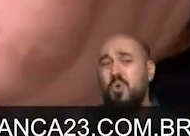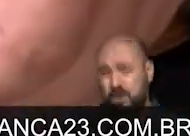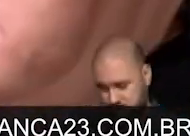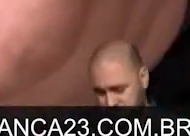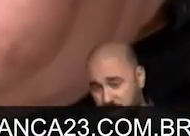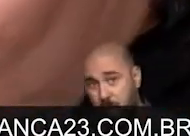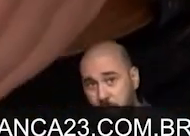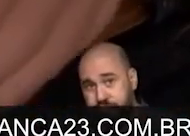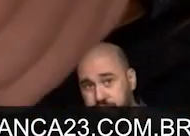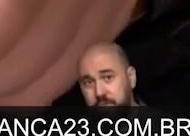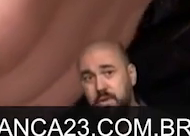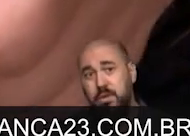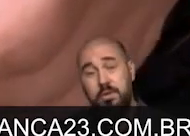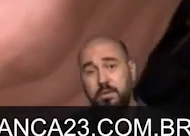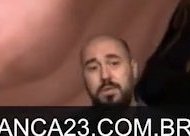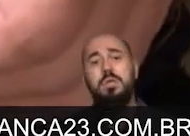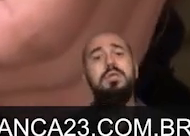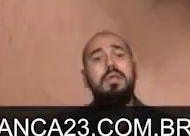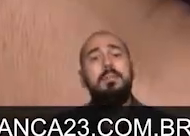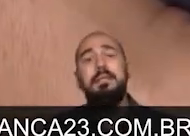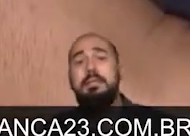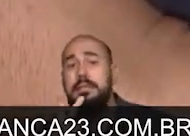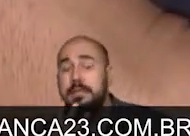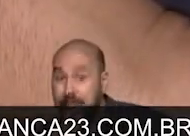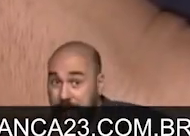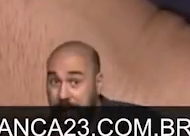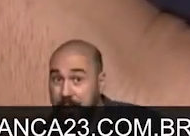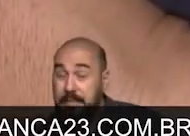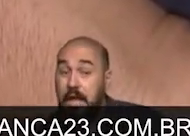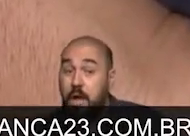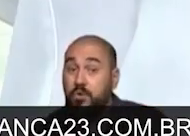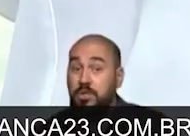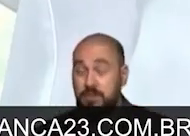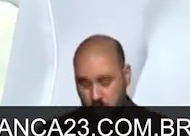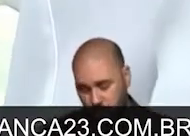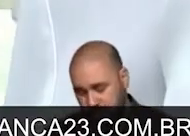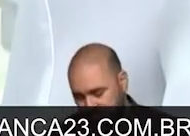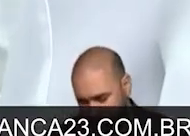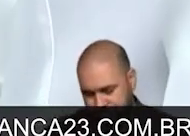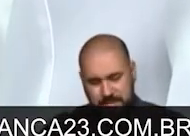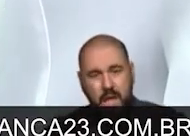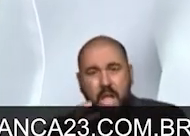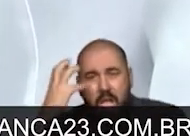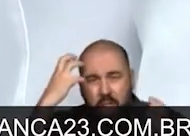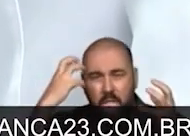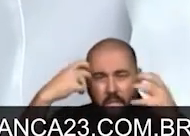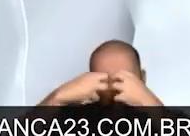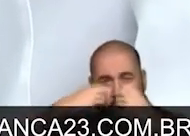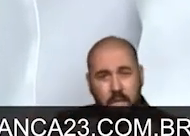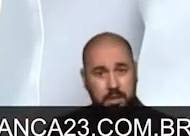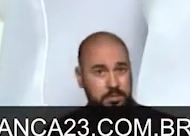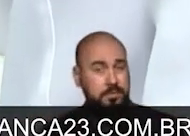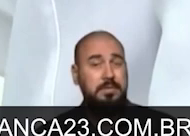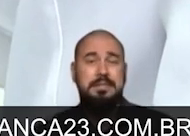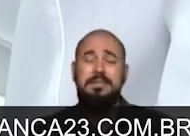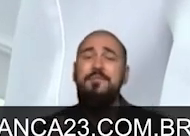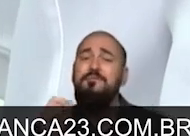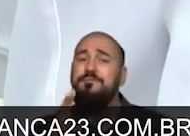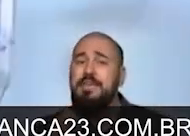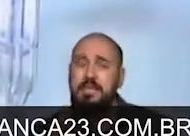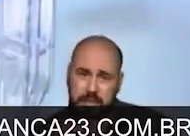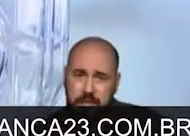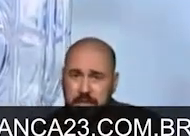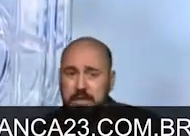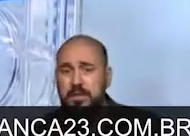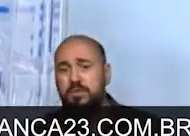espontâneo e 3 casos de anomalias congênitas, como a microcefalia. Testes identificaram a presença do vírus e de anticorpos